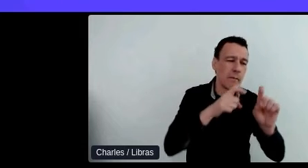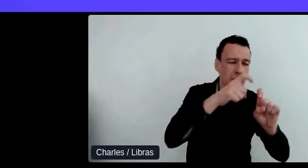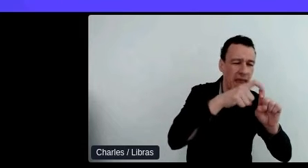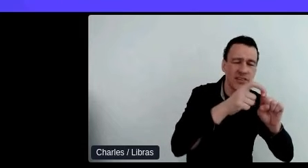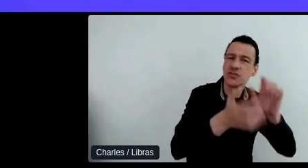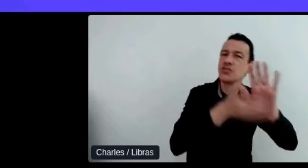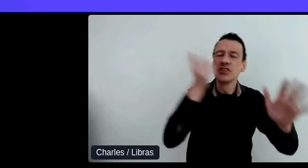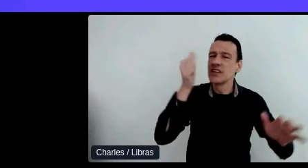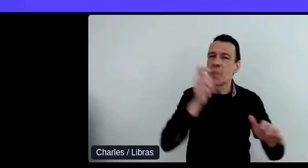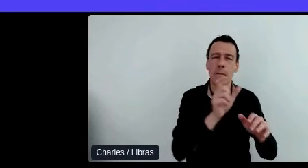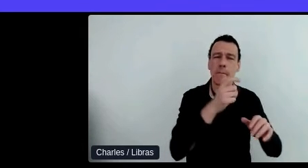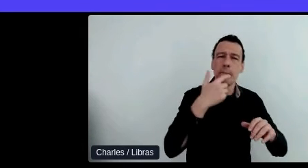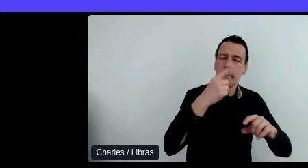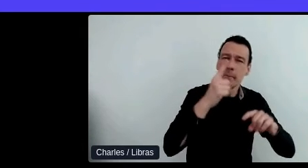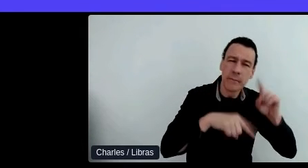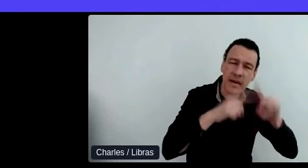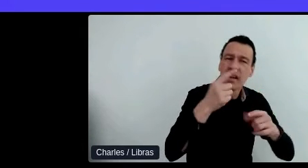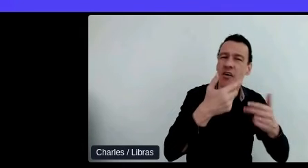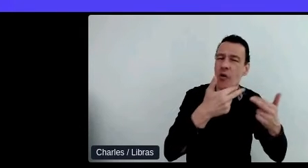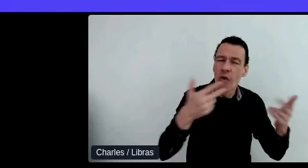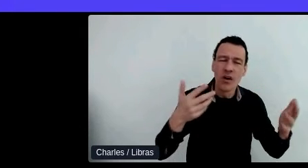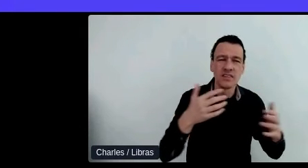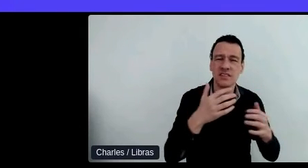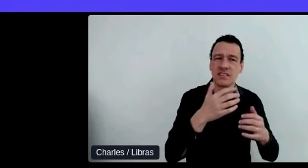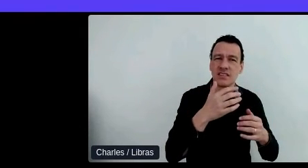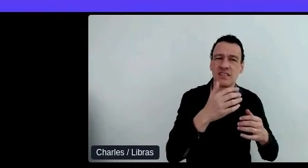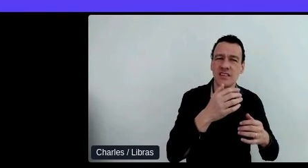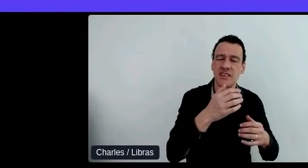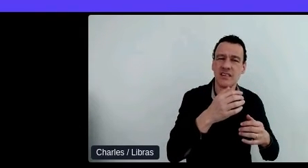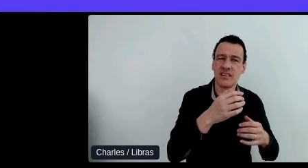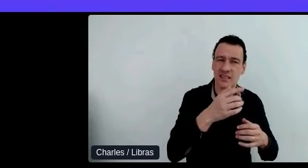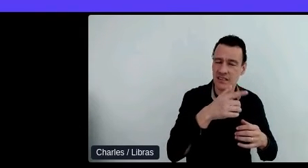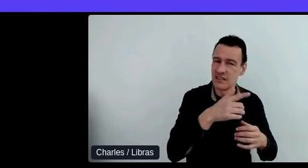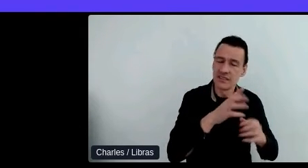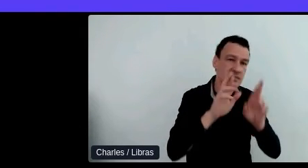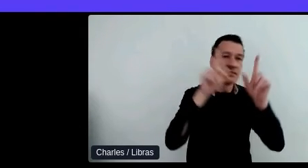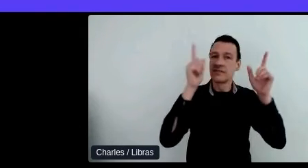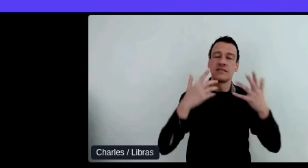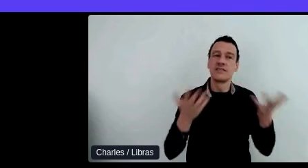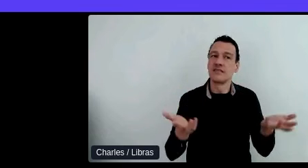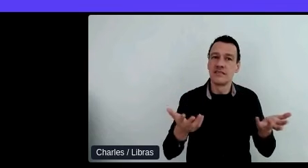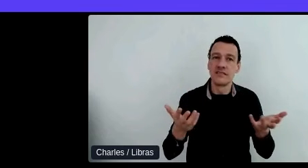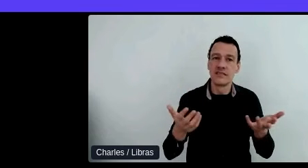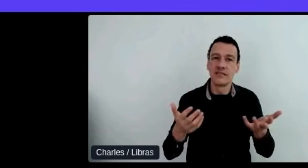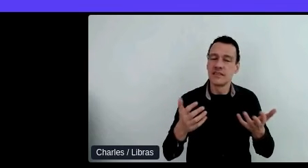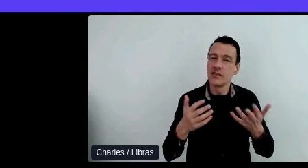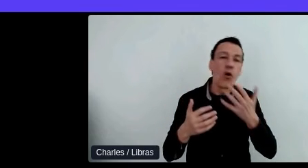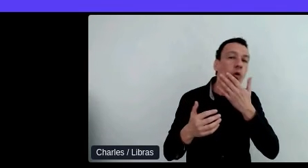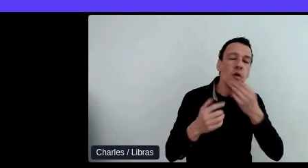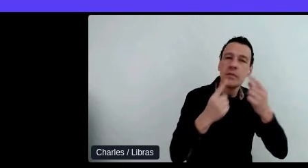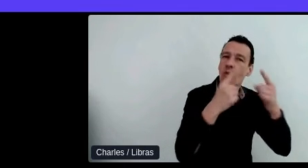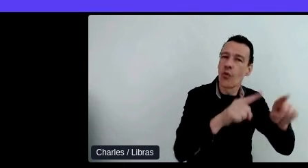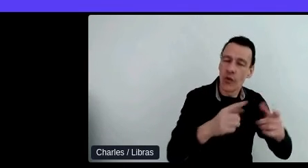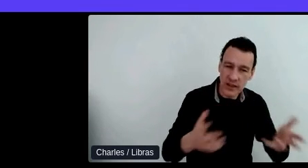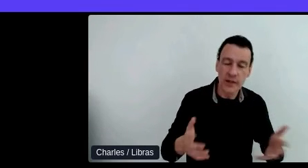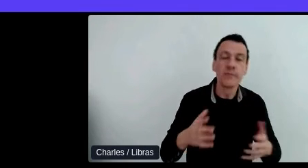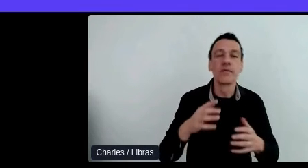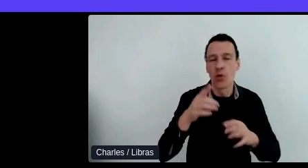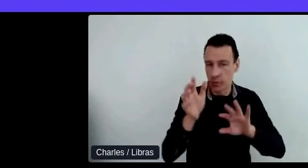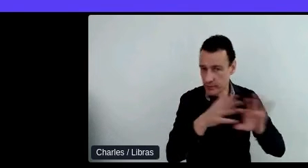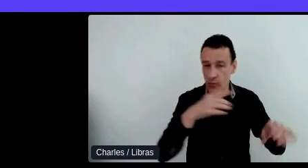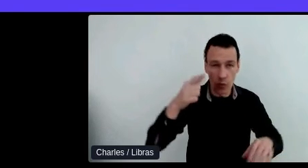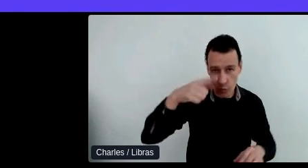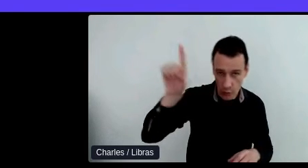de palavrão. E se ela tem uma métrica, significa que ela precisa aprender o que é aquilo. Consequentemente, ela começou a